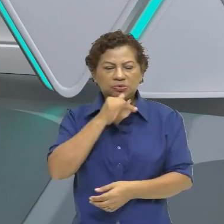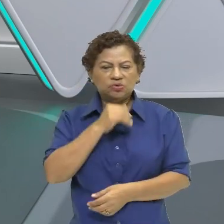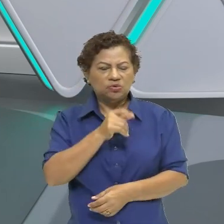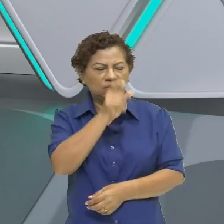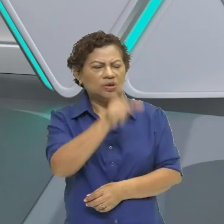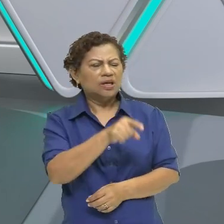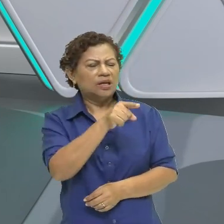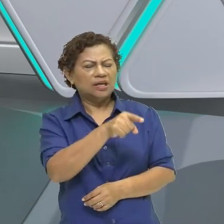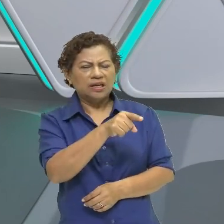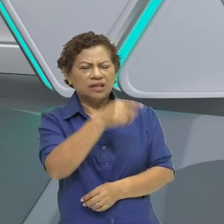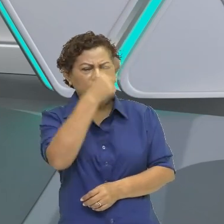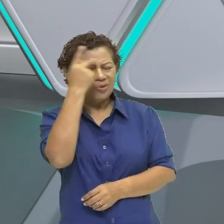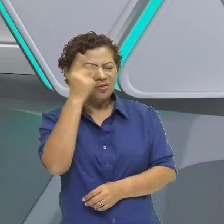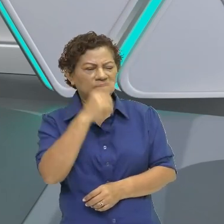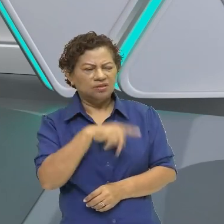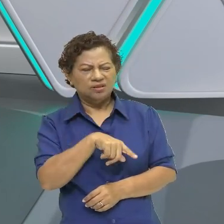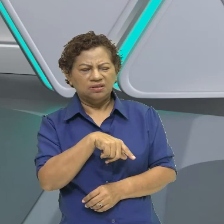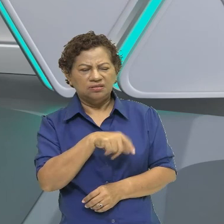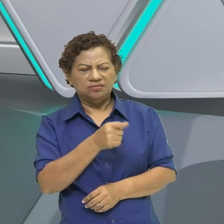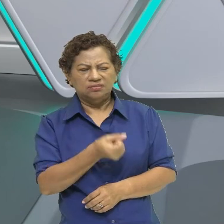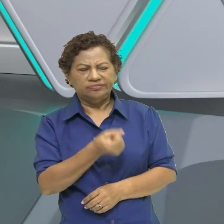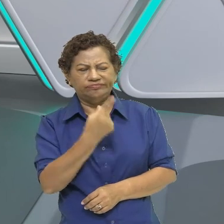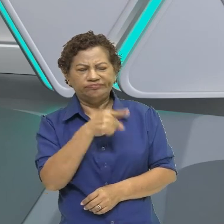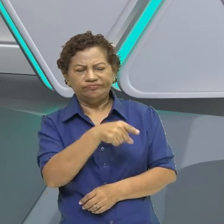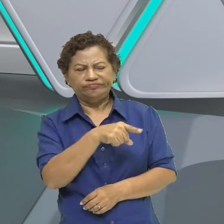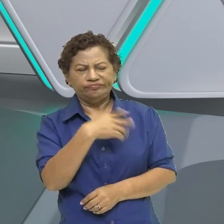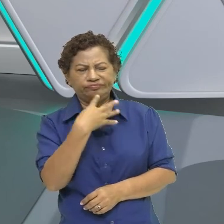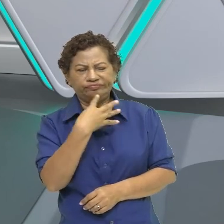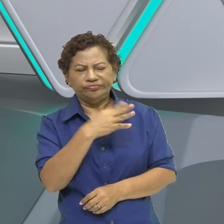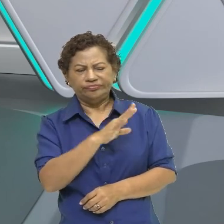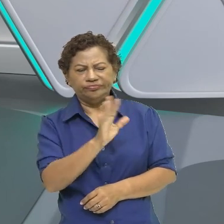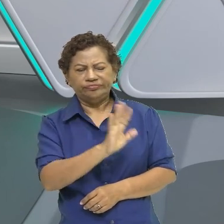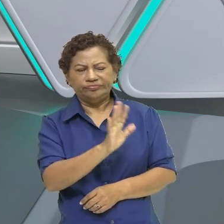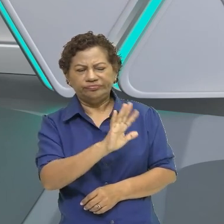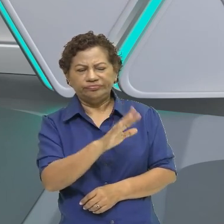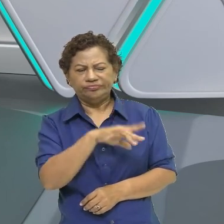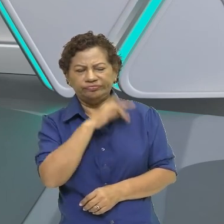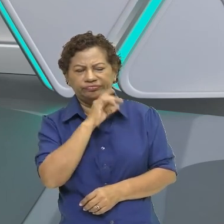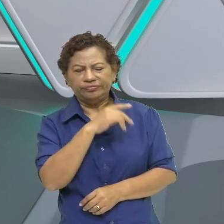nem conhece a pessoa e já está julgando que não foi com a cara.